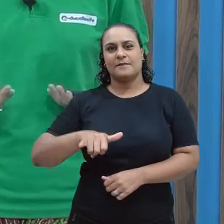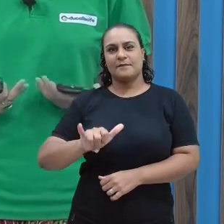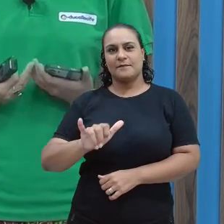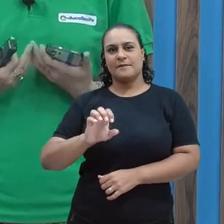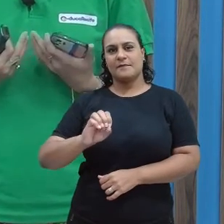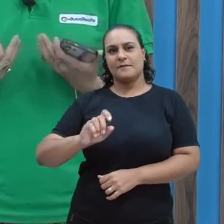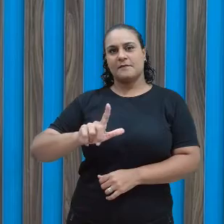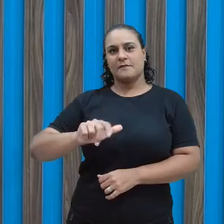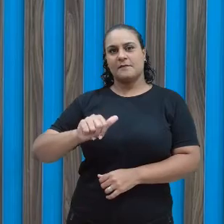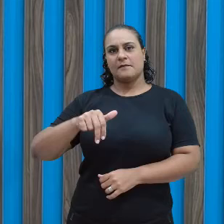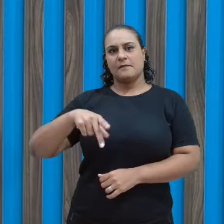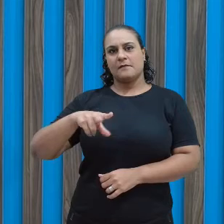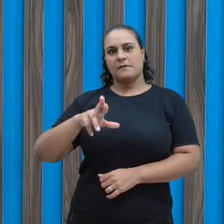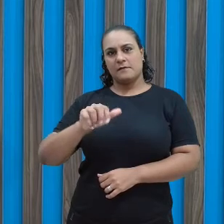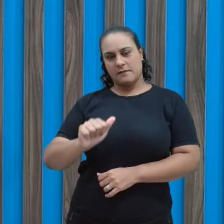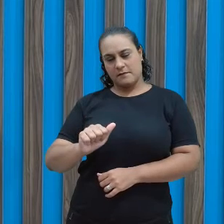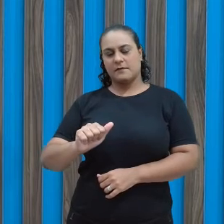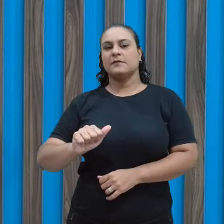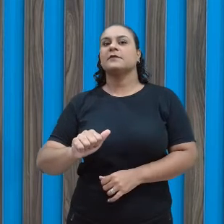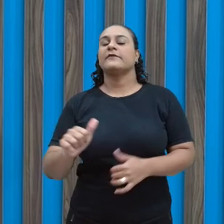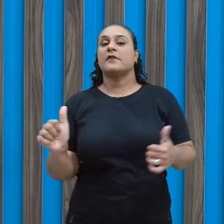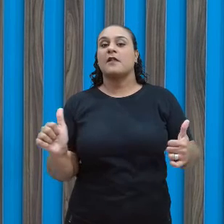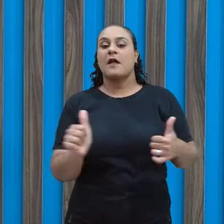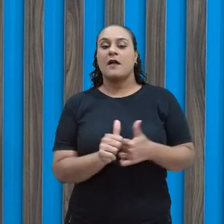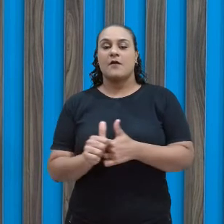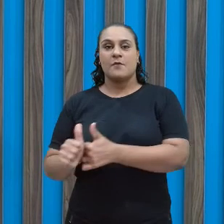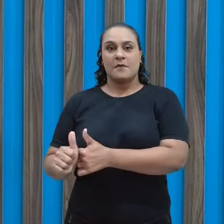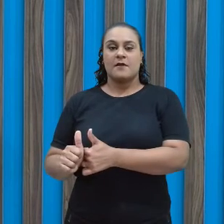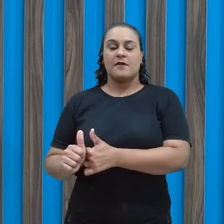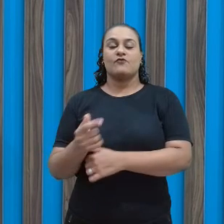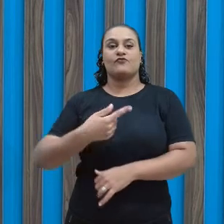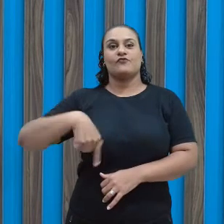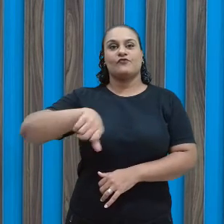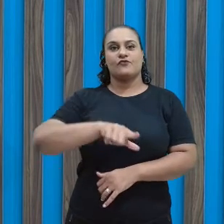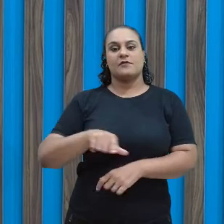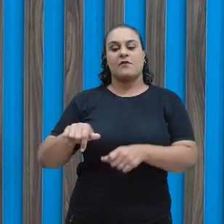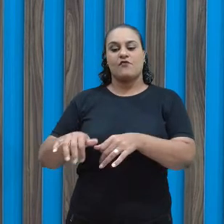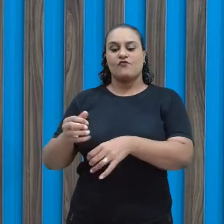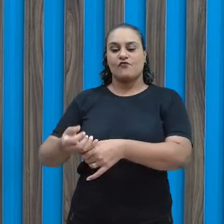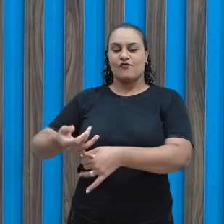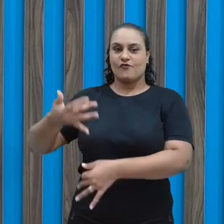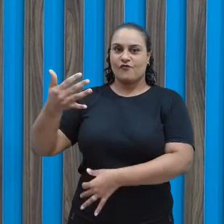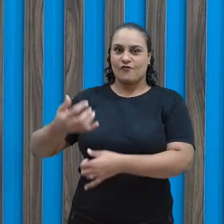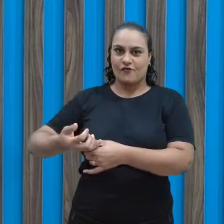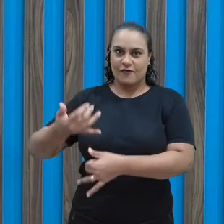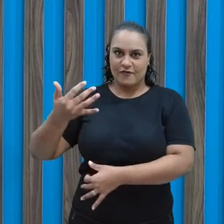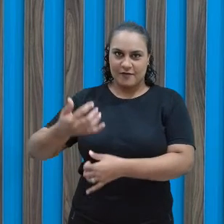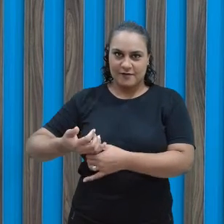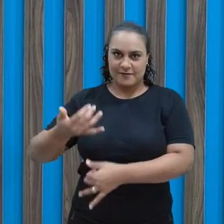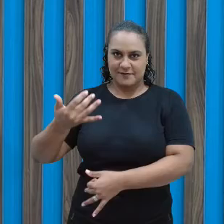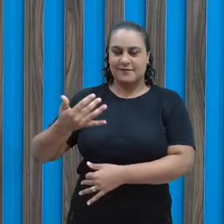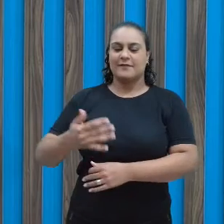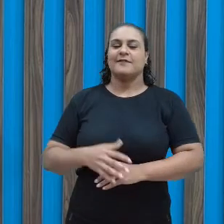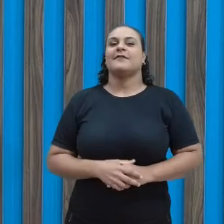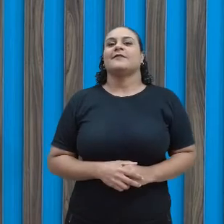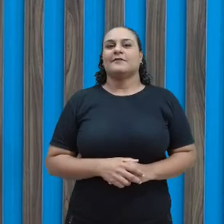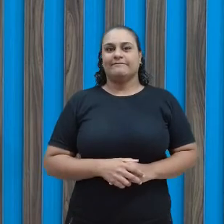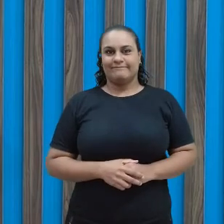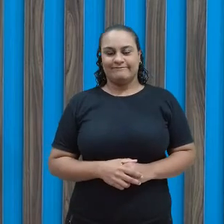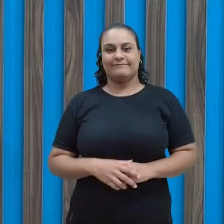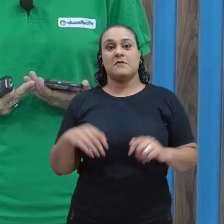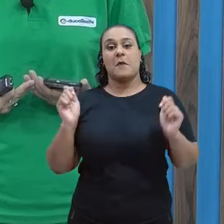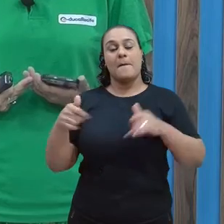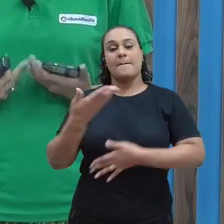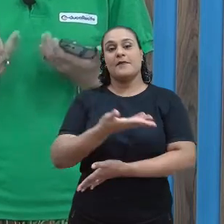Yolanda, que vai estar aqui atenta com vocês aí ao chat, certo? Ela já está aí se posicionando para interagir